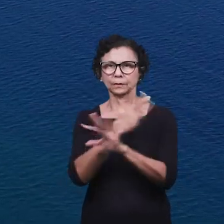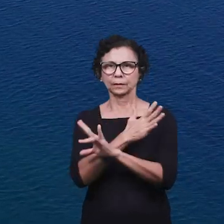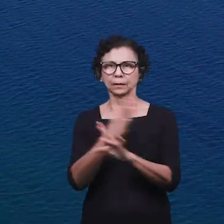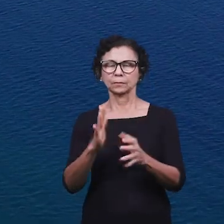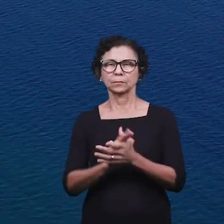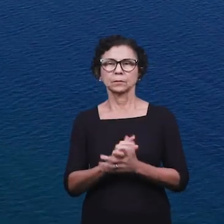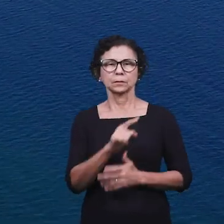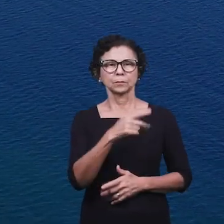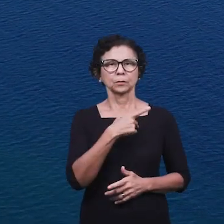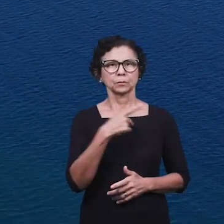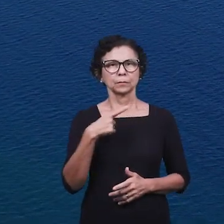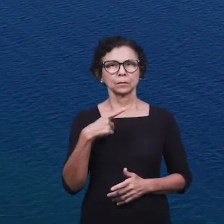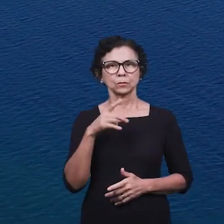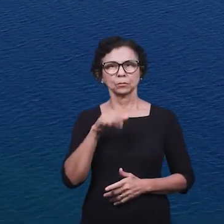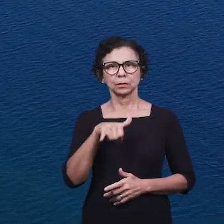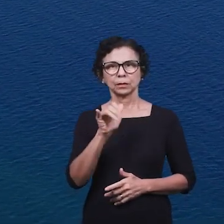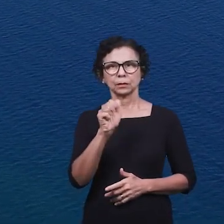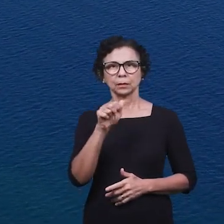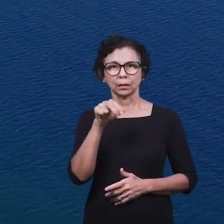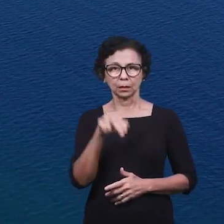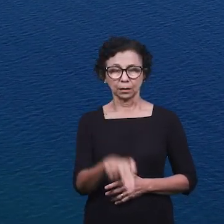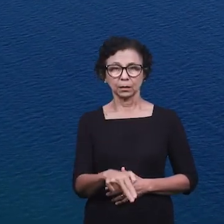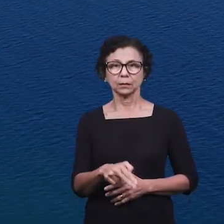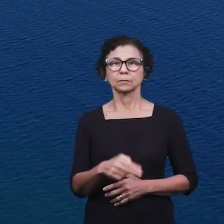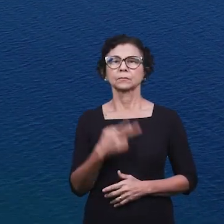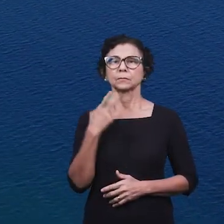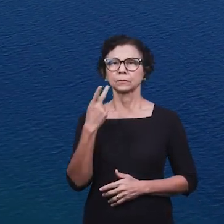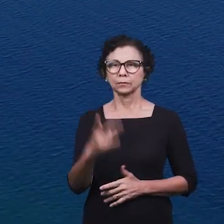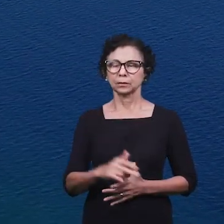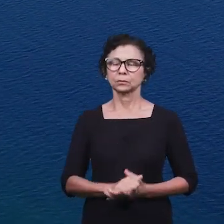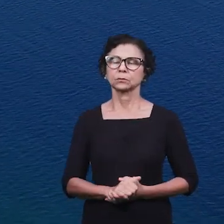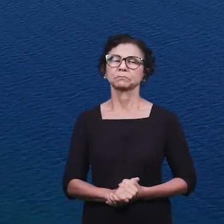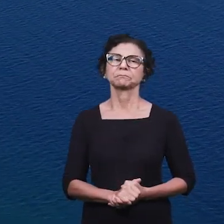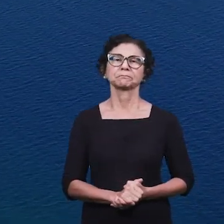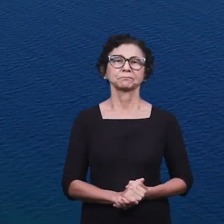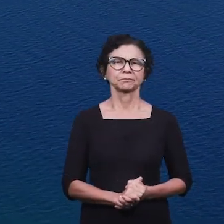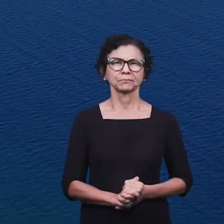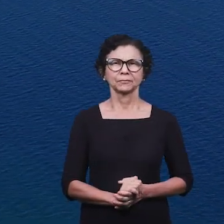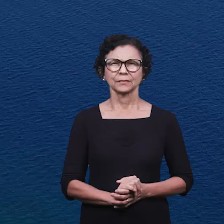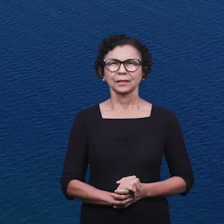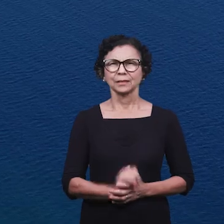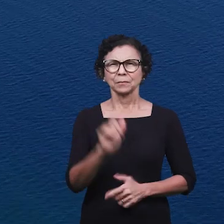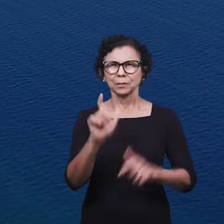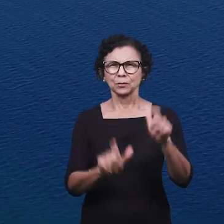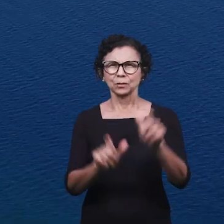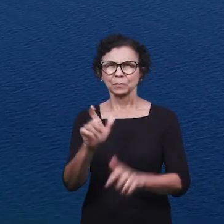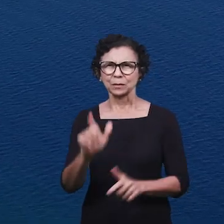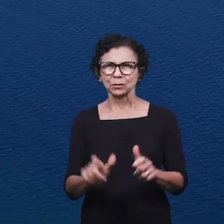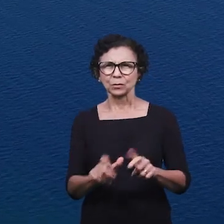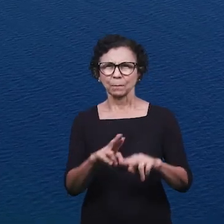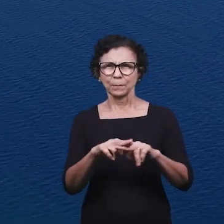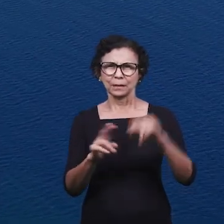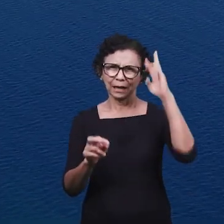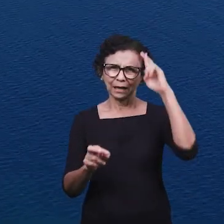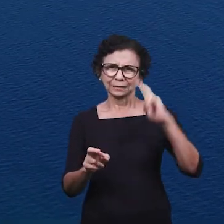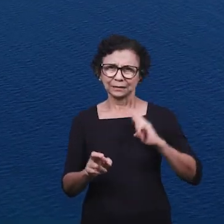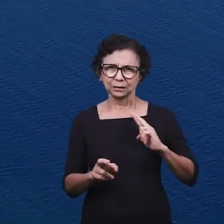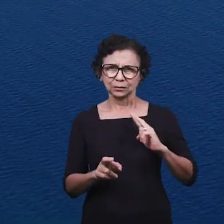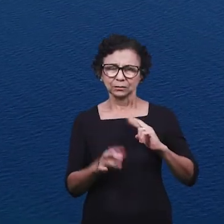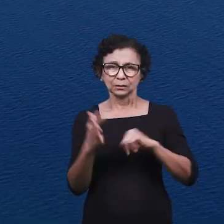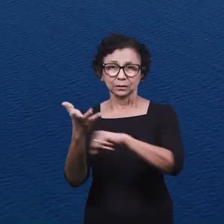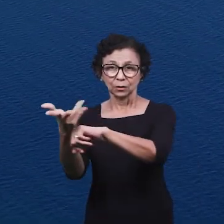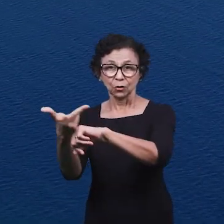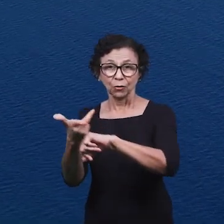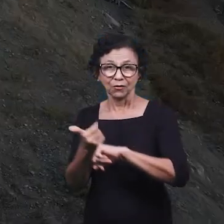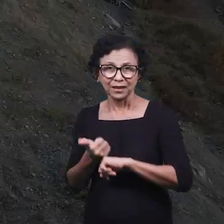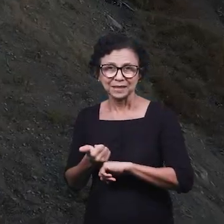Ian, ele foi muito claro. Ninguém convence ninguém pela razão nessa hora. Não